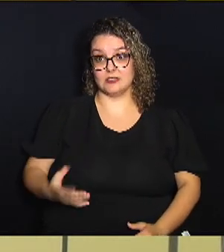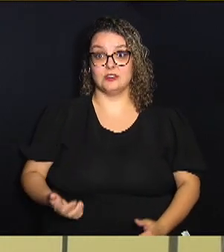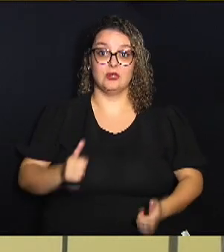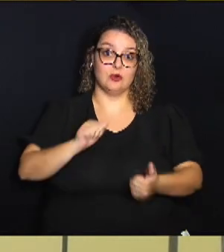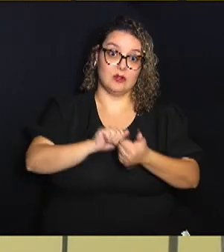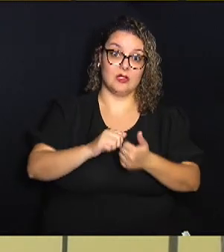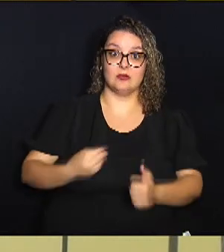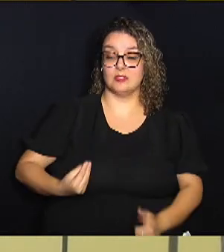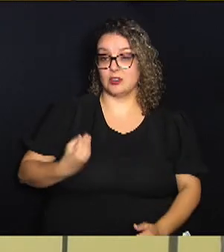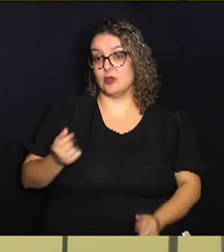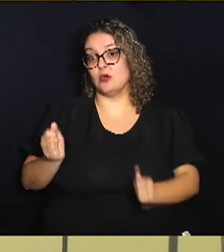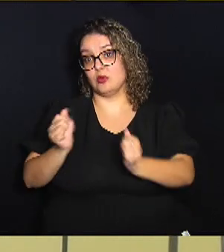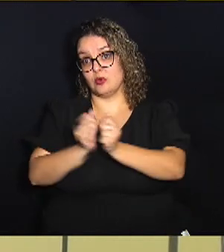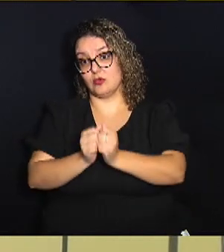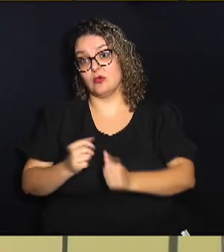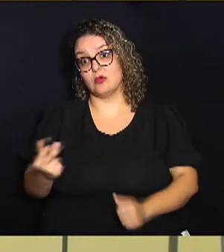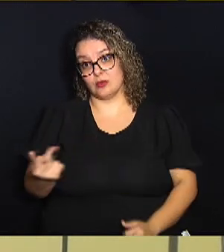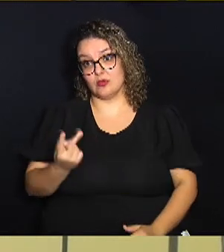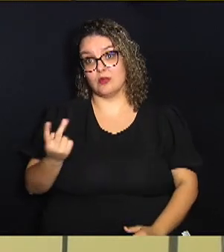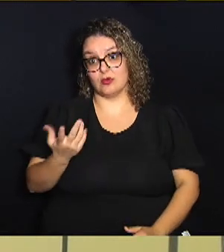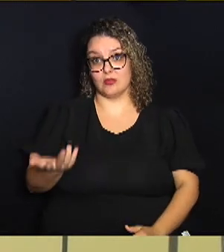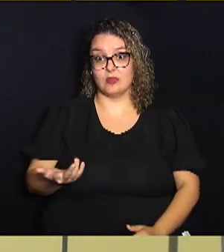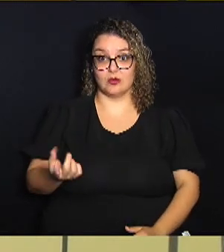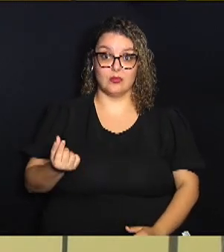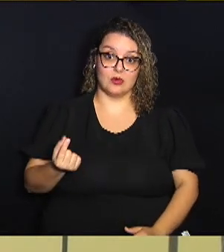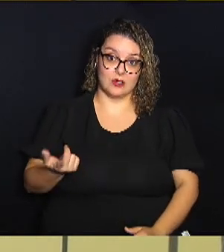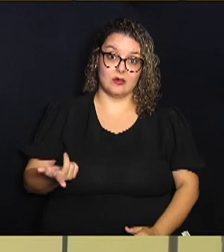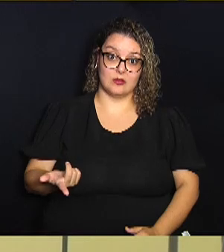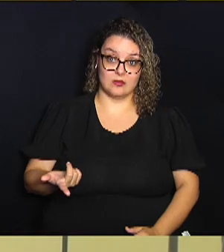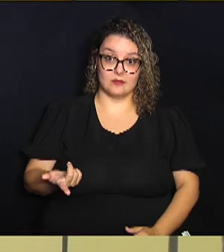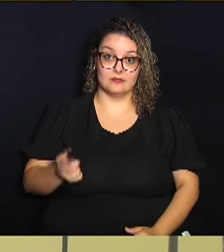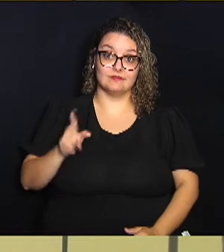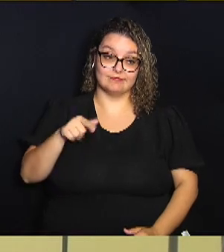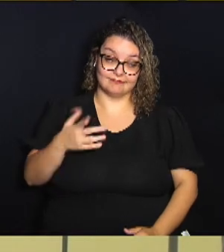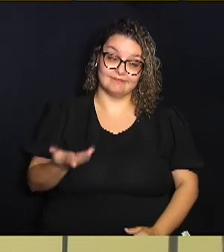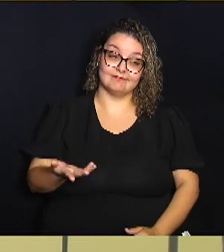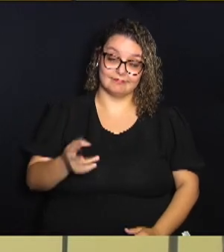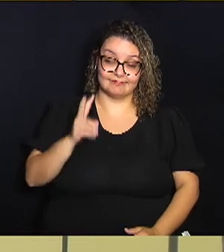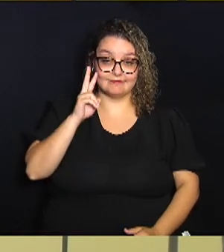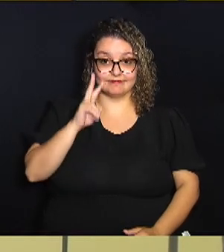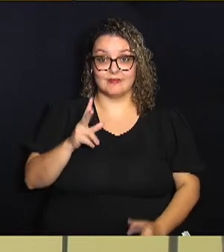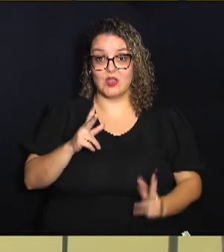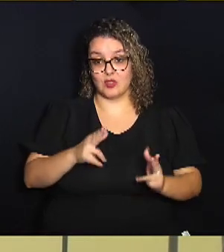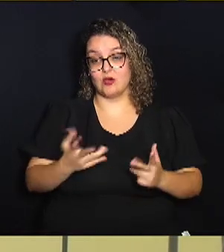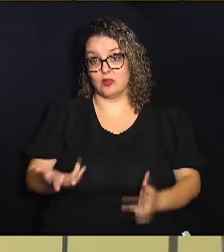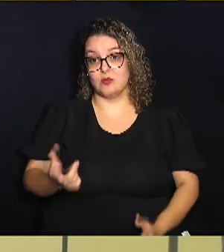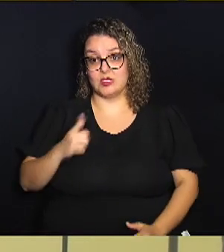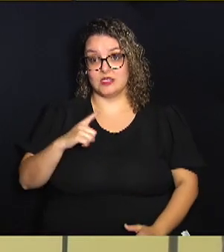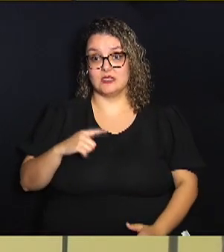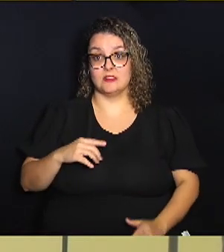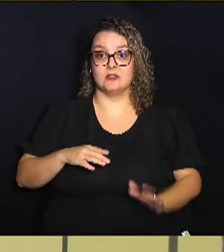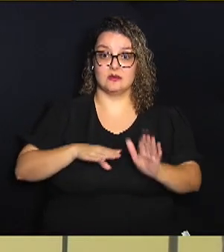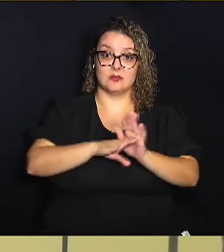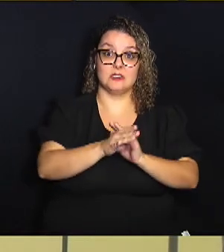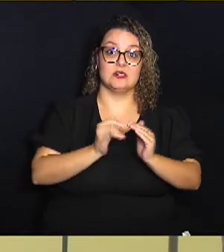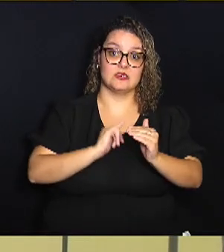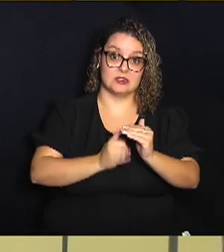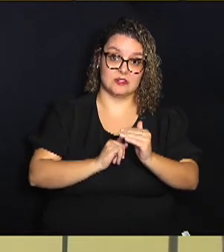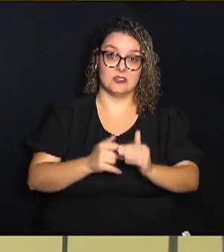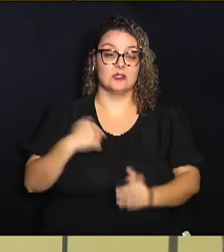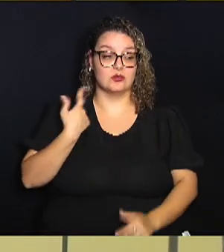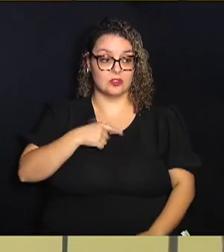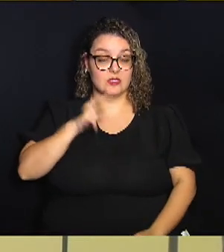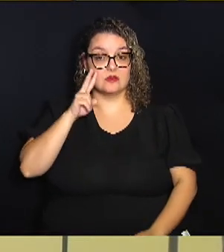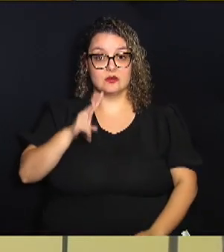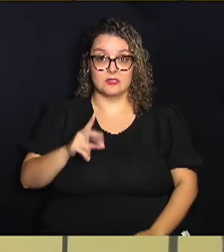de vida com valor, com financeiro, né? E aí a gente vê, da mesma forma que a gente tem uma crescente de startup, a gente também